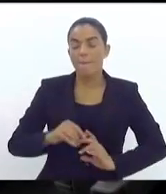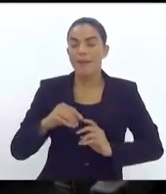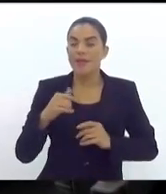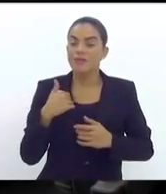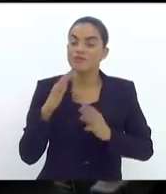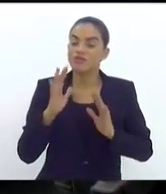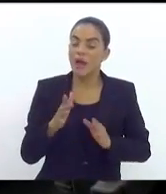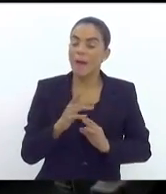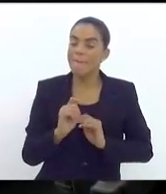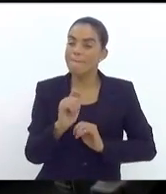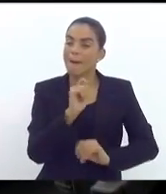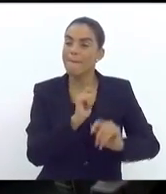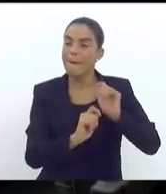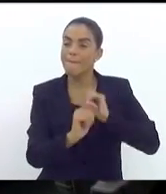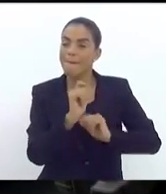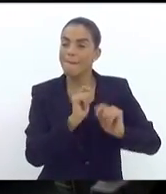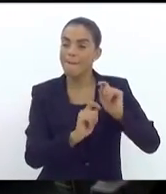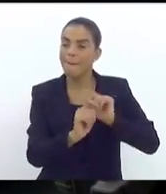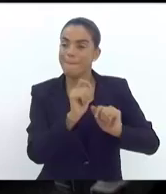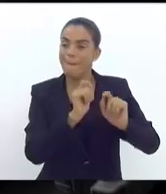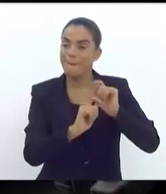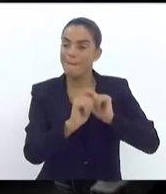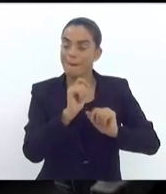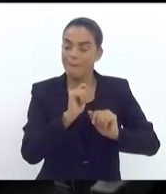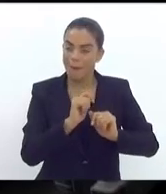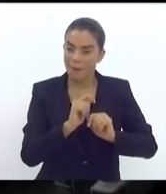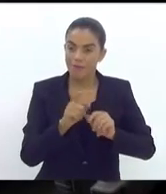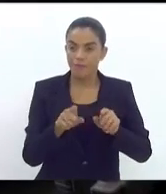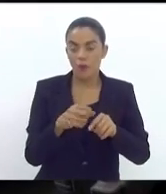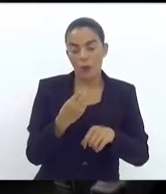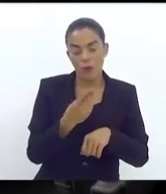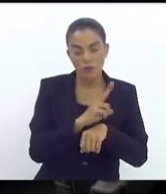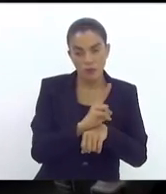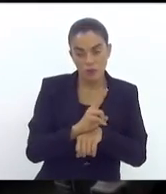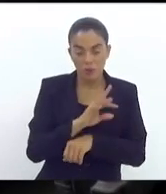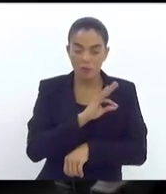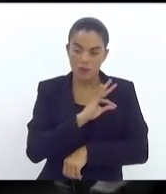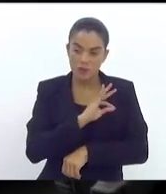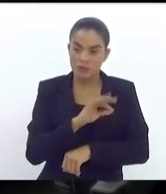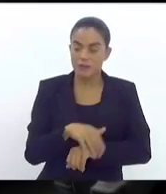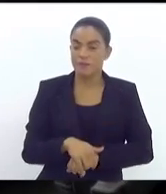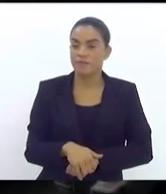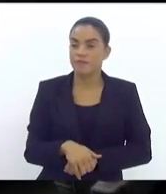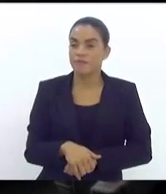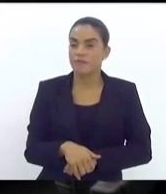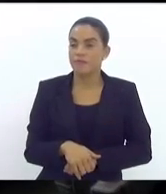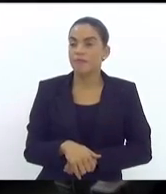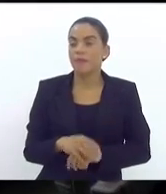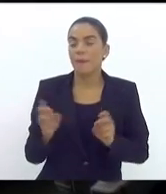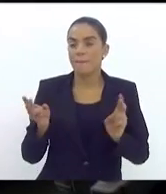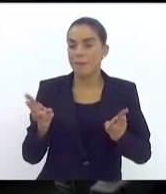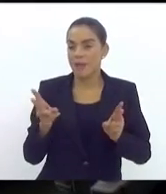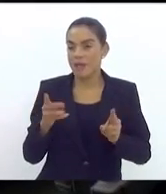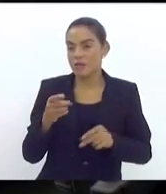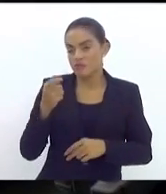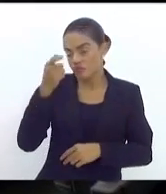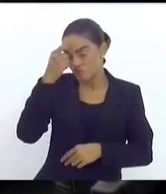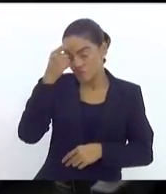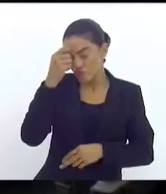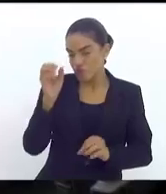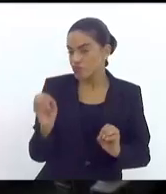quem realiza o ato, o inspetor de polícia, o delegado de polícia, ainda que seja inconsciente,